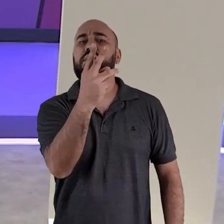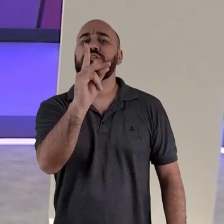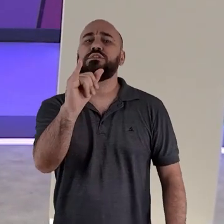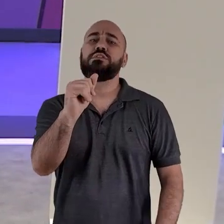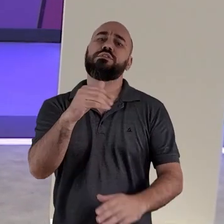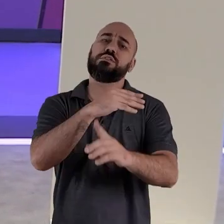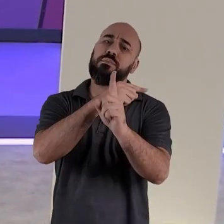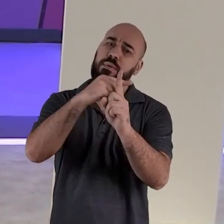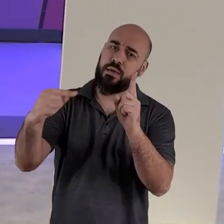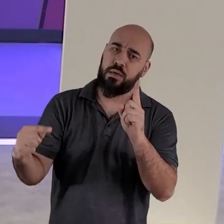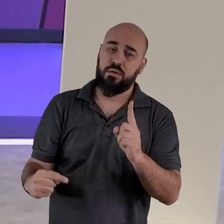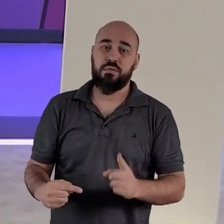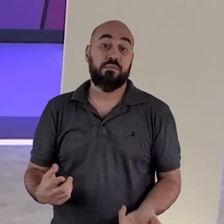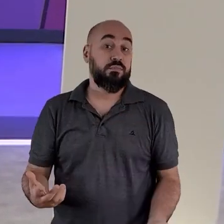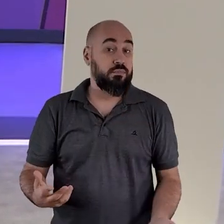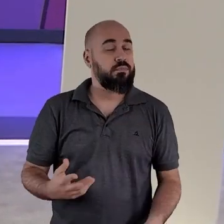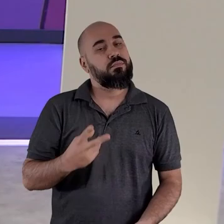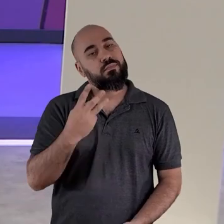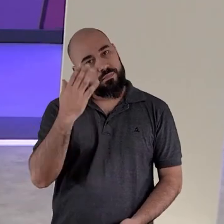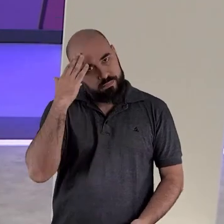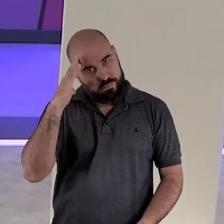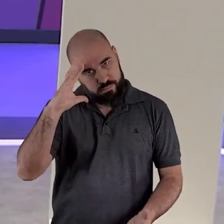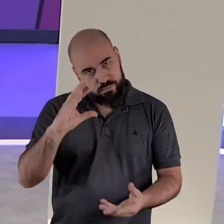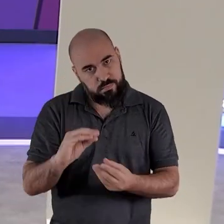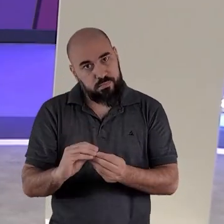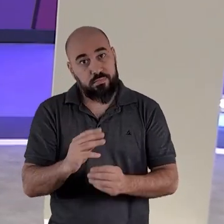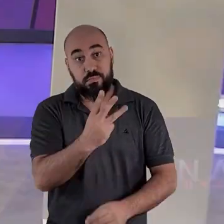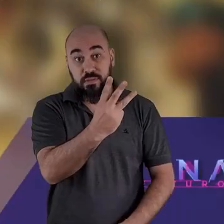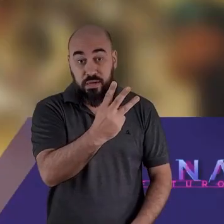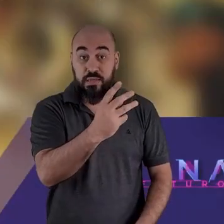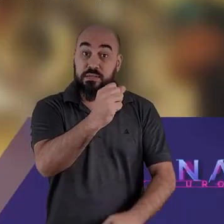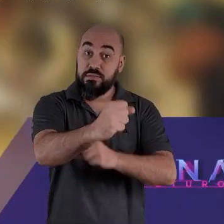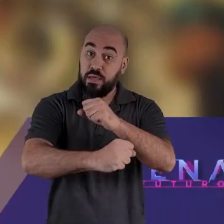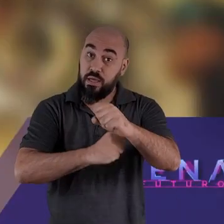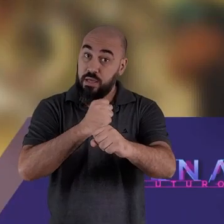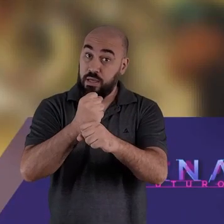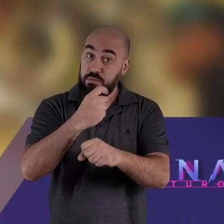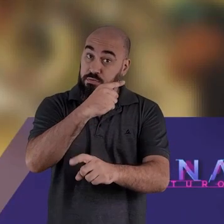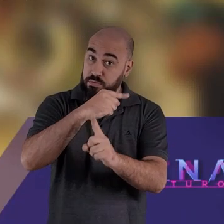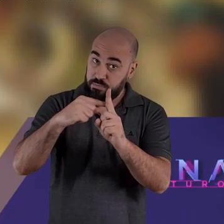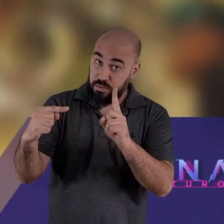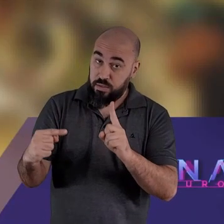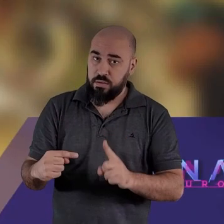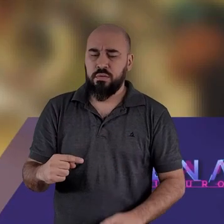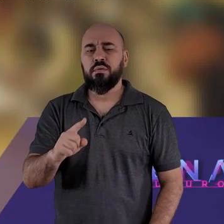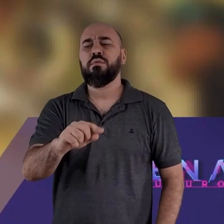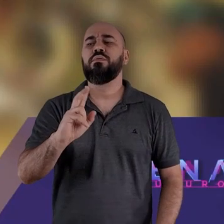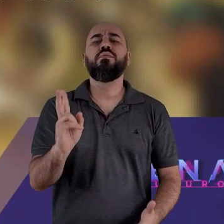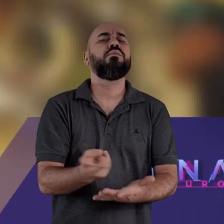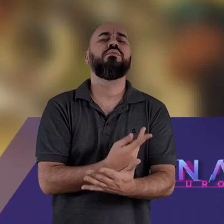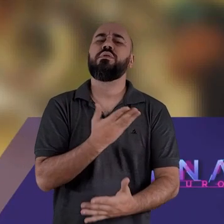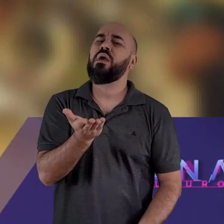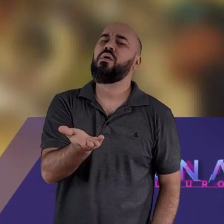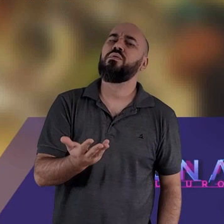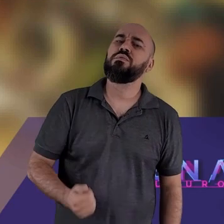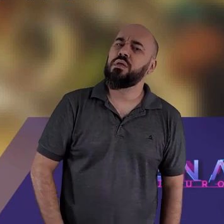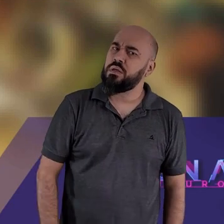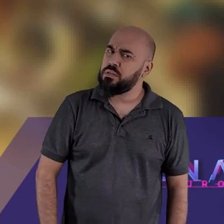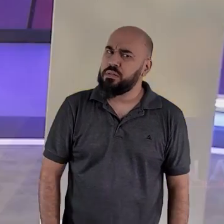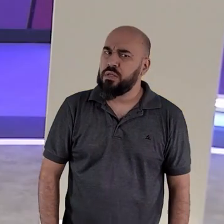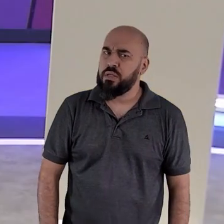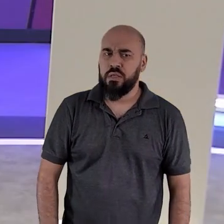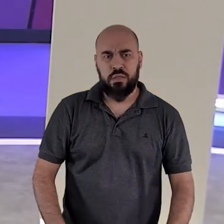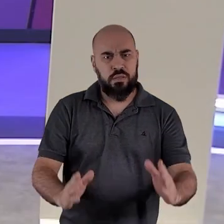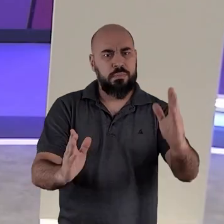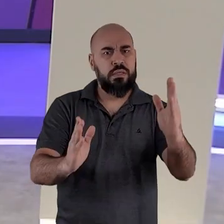falando sobre um período de 3 anos e meio. O que aconteceria então depois desses 3 dias e meio, 3 anos e